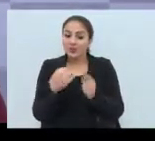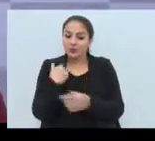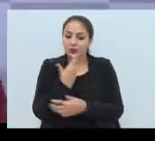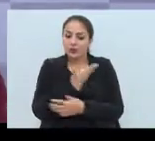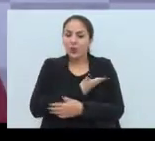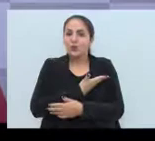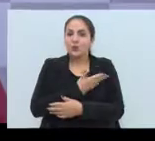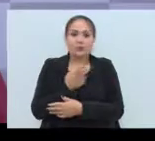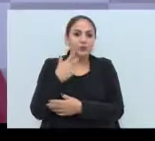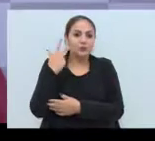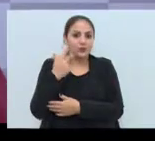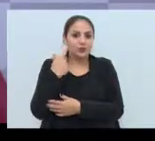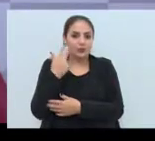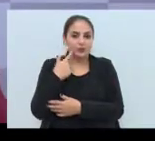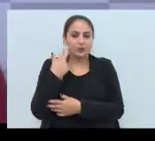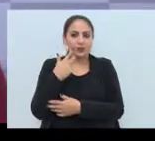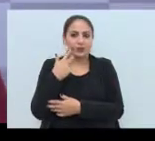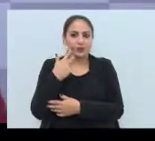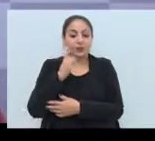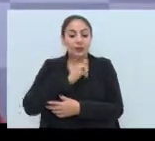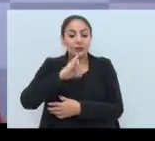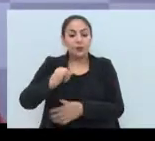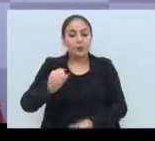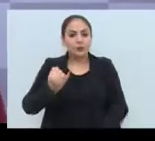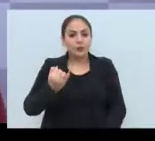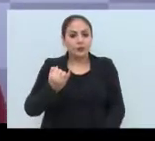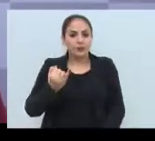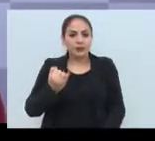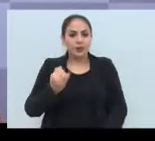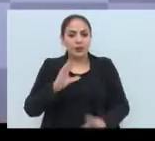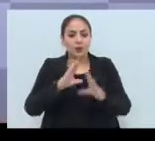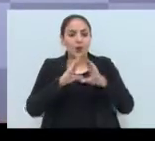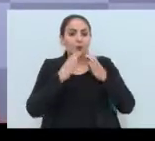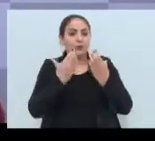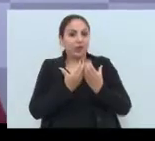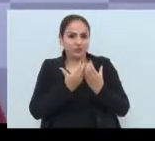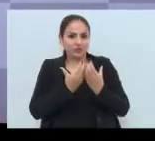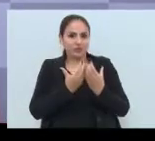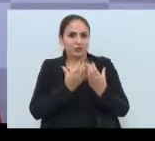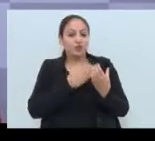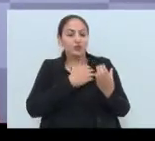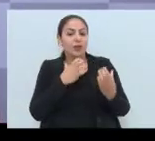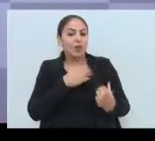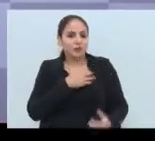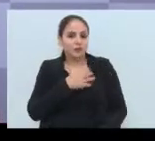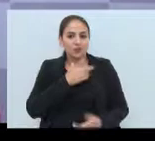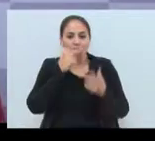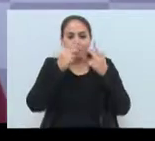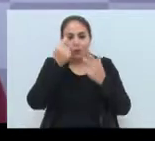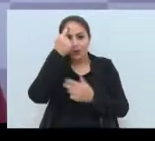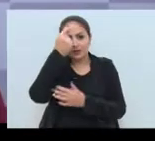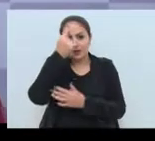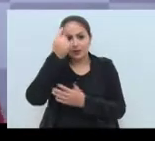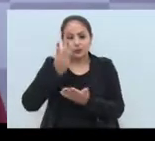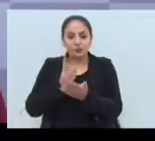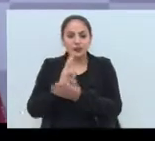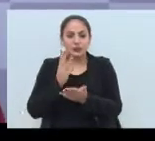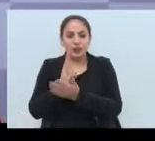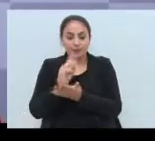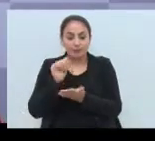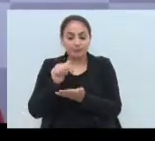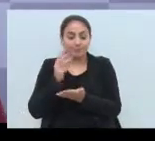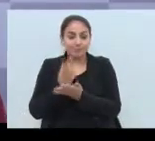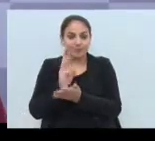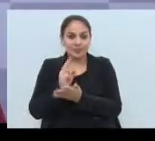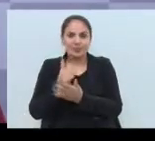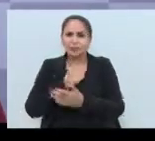também cabe a nós, vereadores, oportunizar a comunidade formas, né? Que foi a ideia do WhatsApp. Hoje é